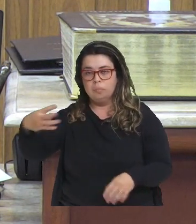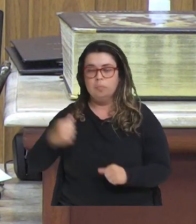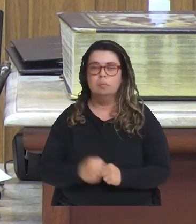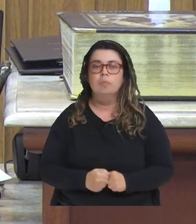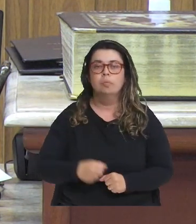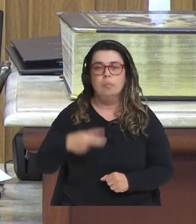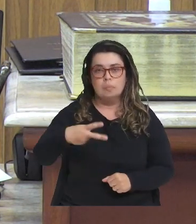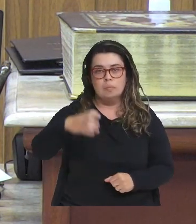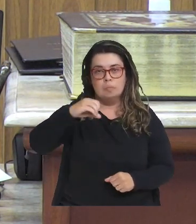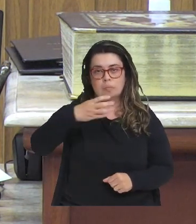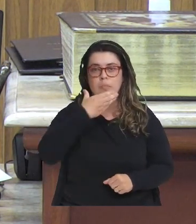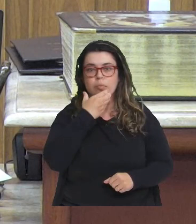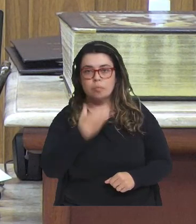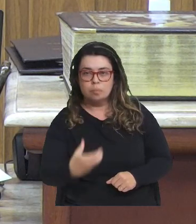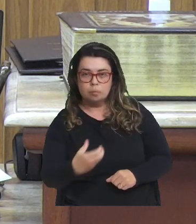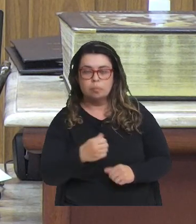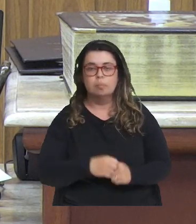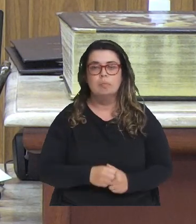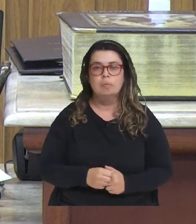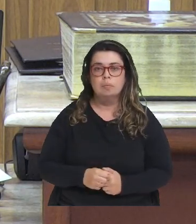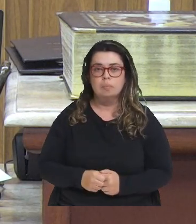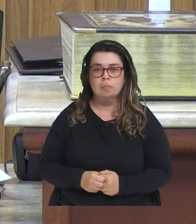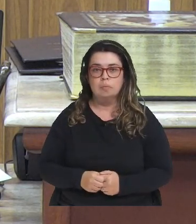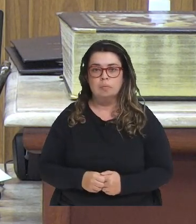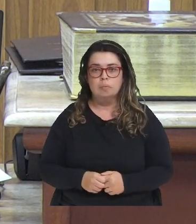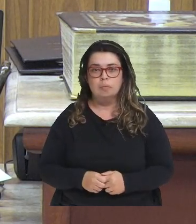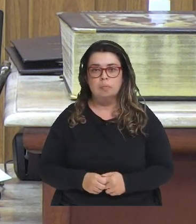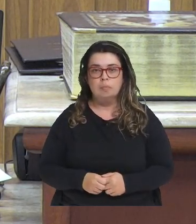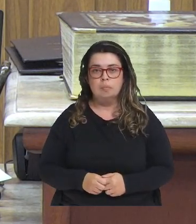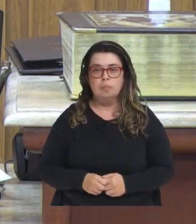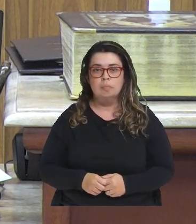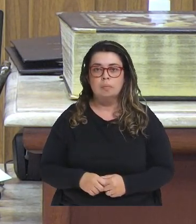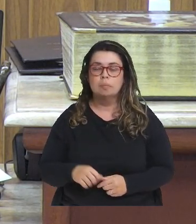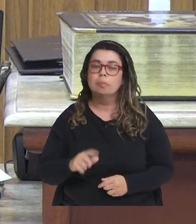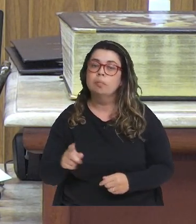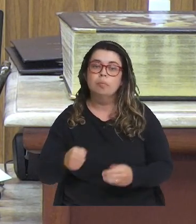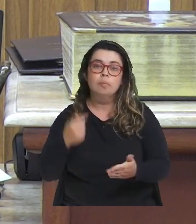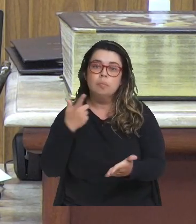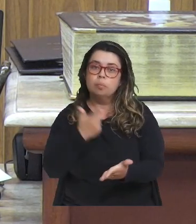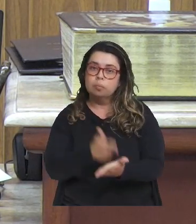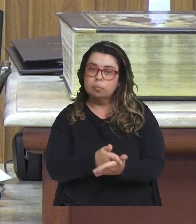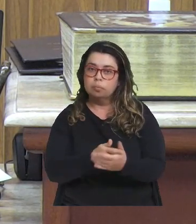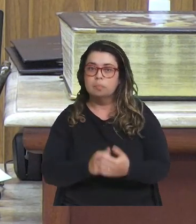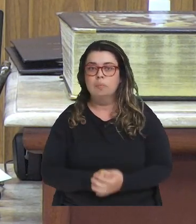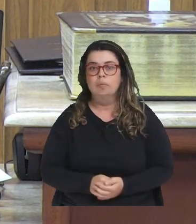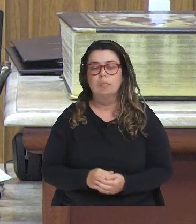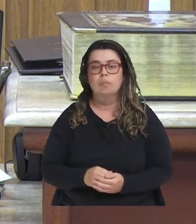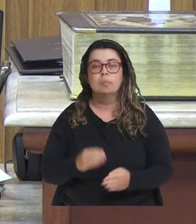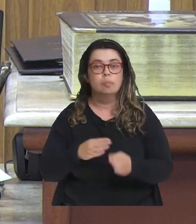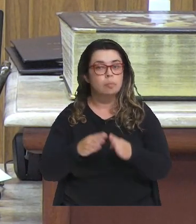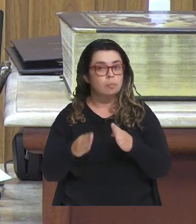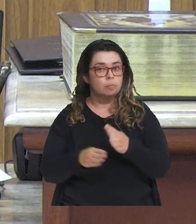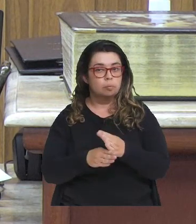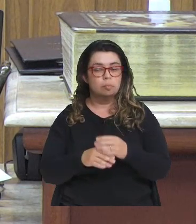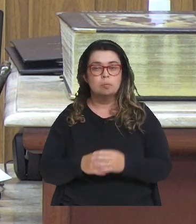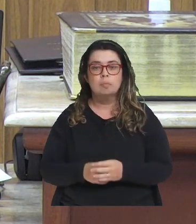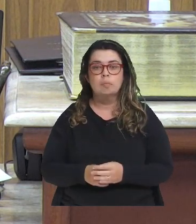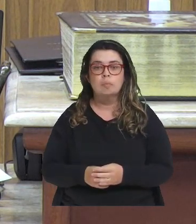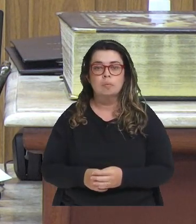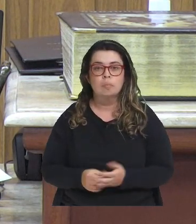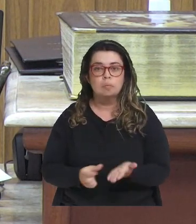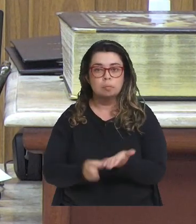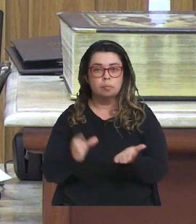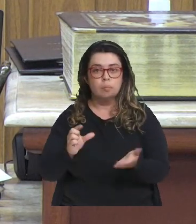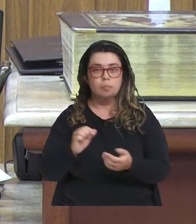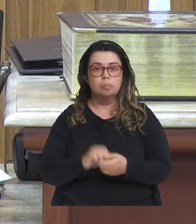de 2009, que disciplina a concessão de isenção parcial, total ou temporária aos proprietários de